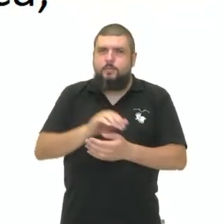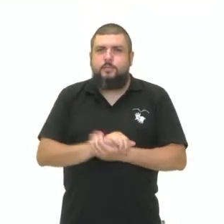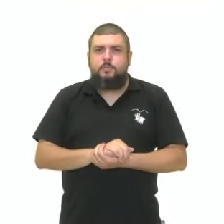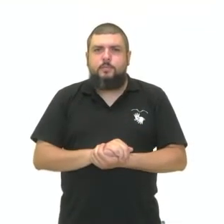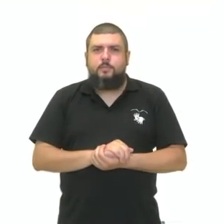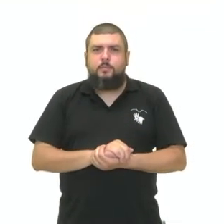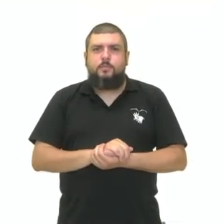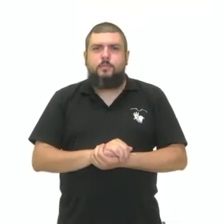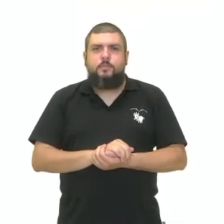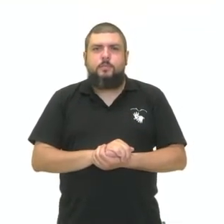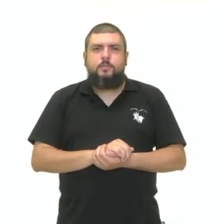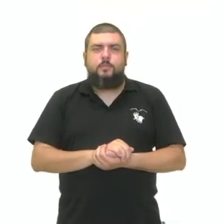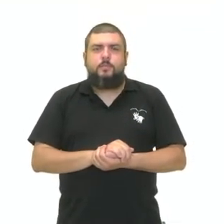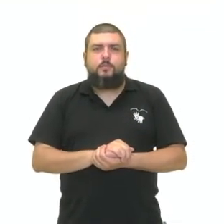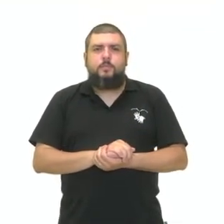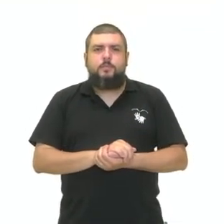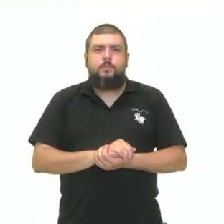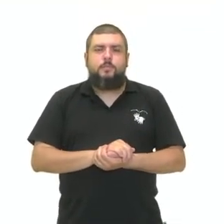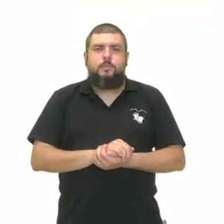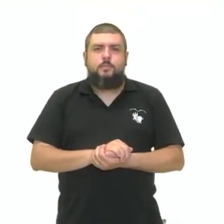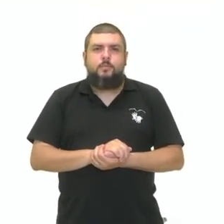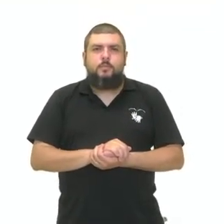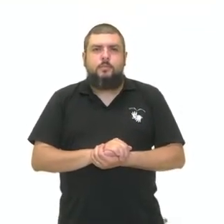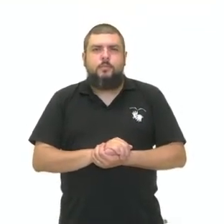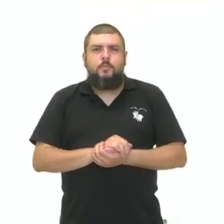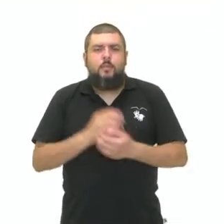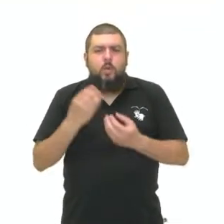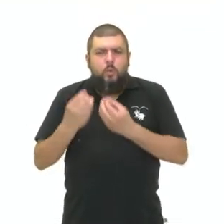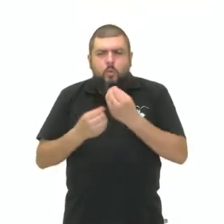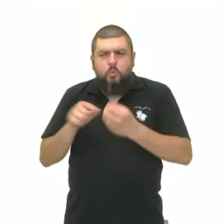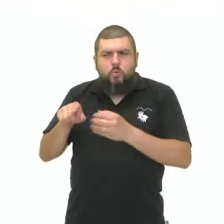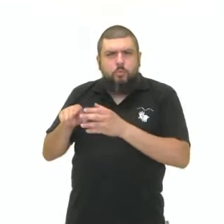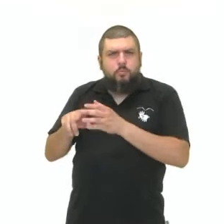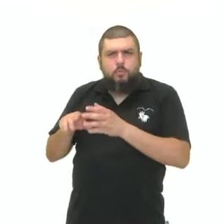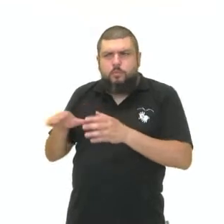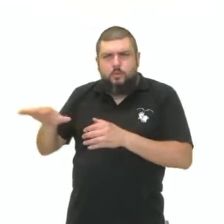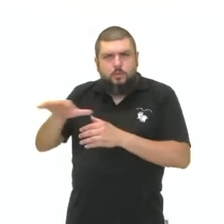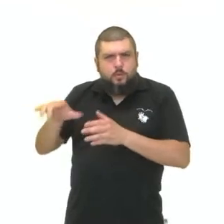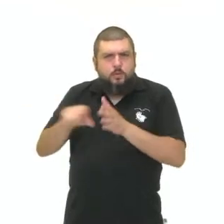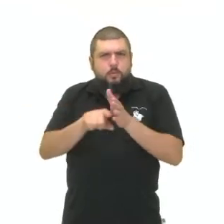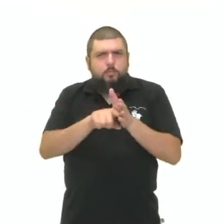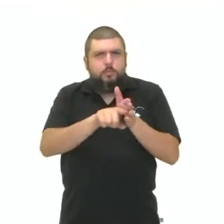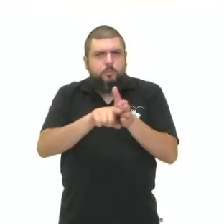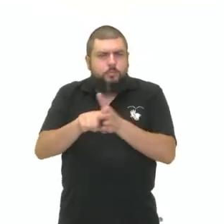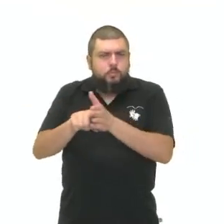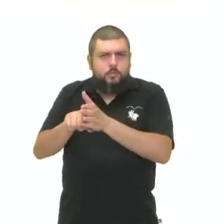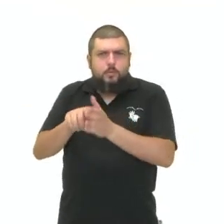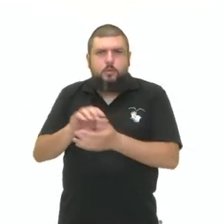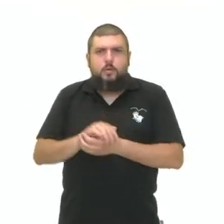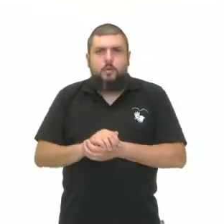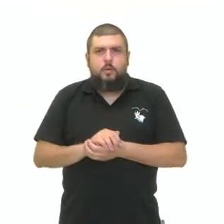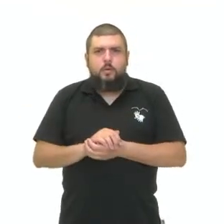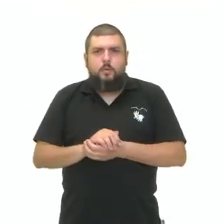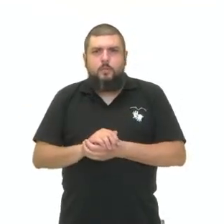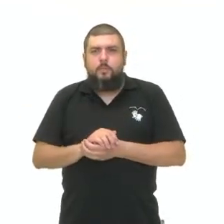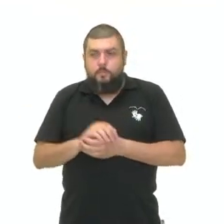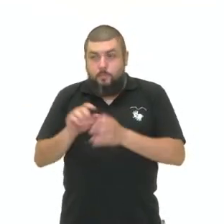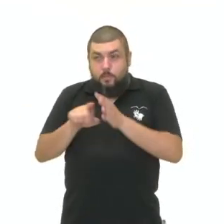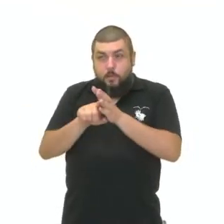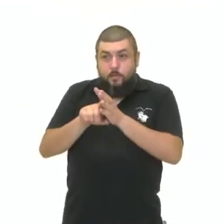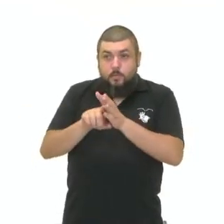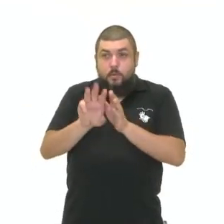Brasil. O método de checagem é o mesmo para todas: buscar informações de fontes